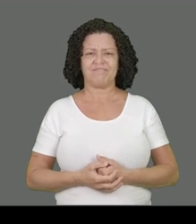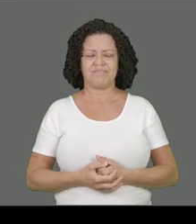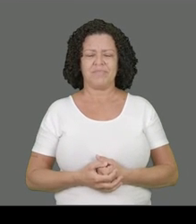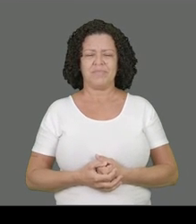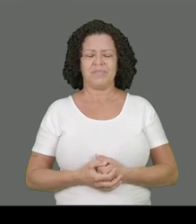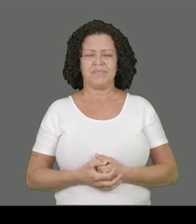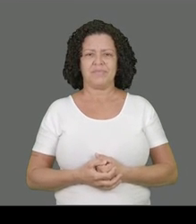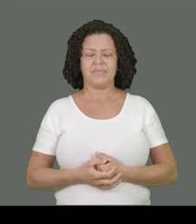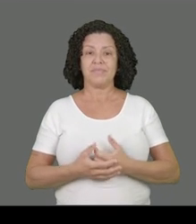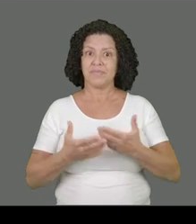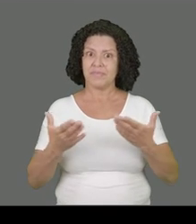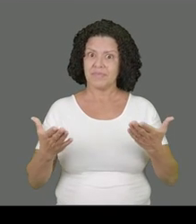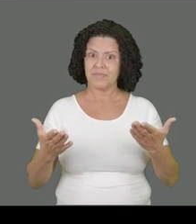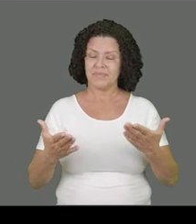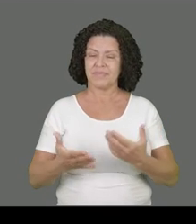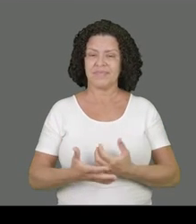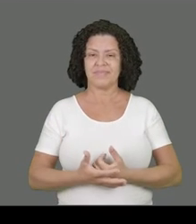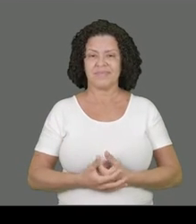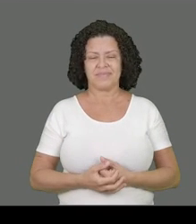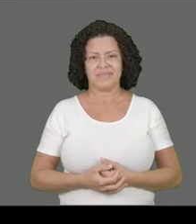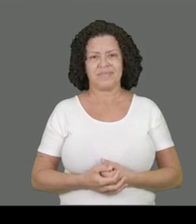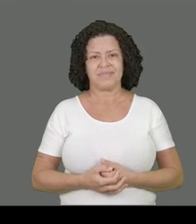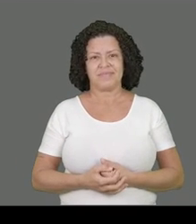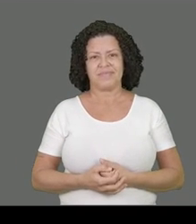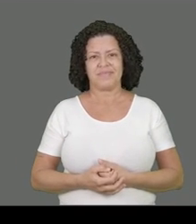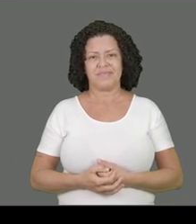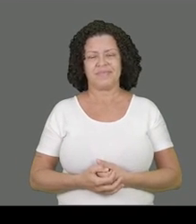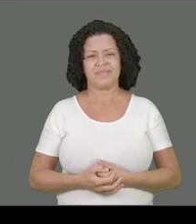E com relação a isso,